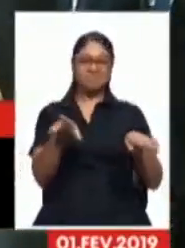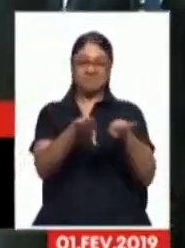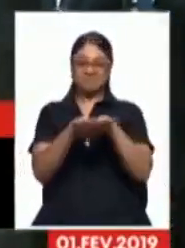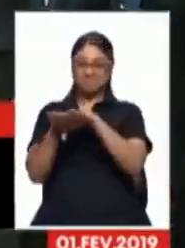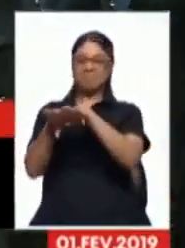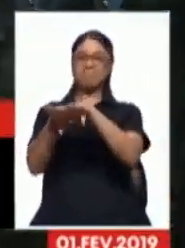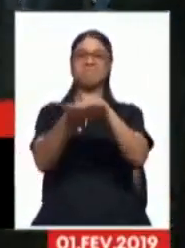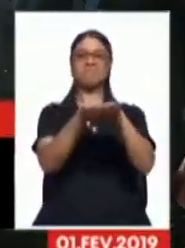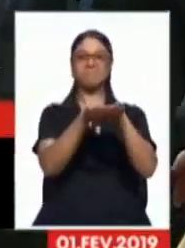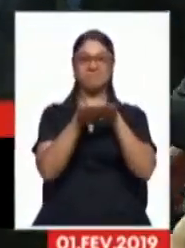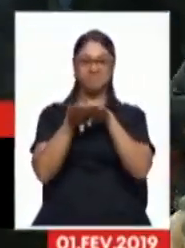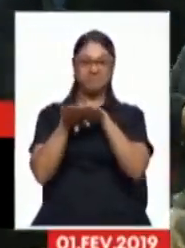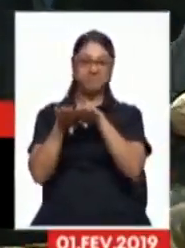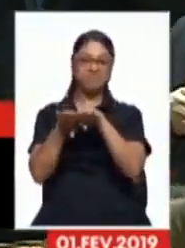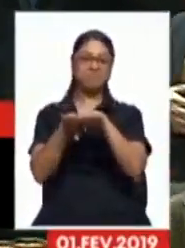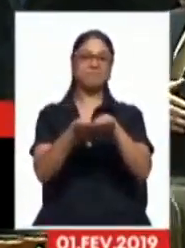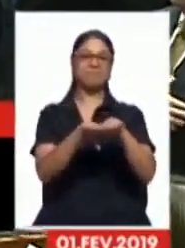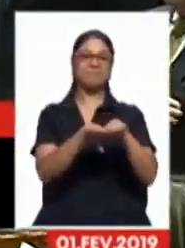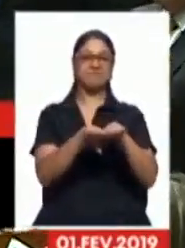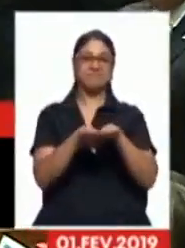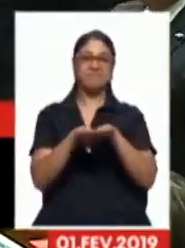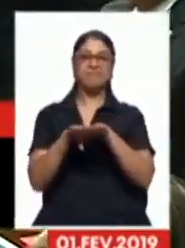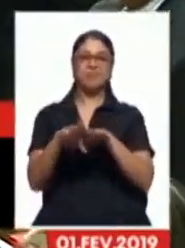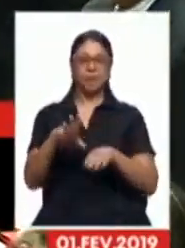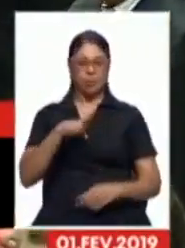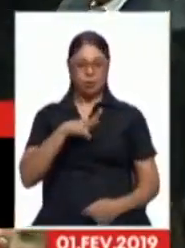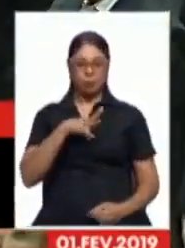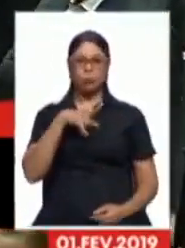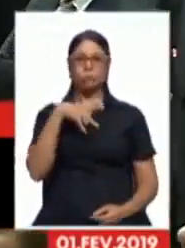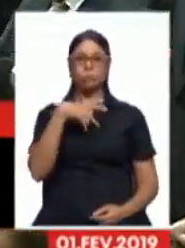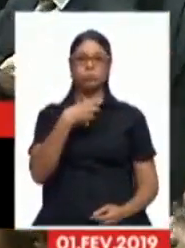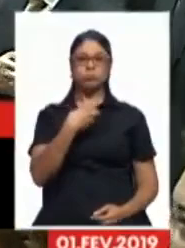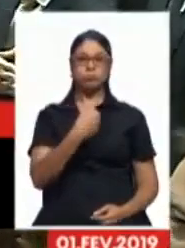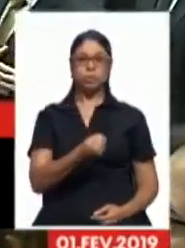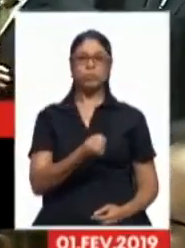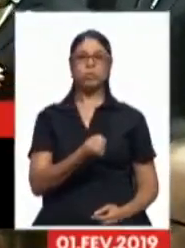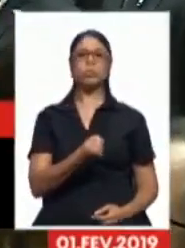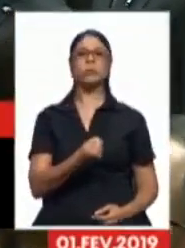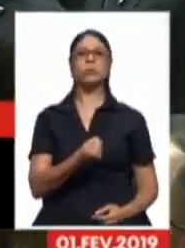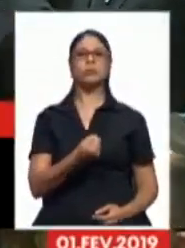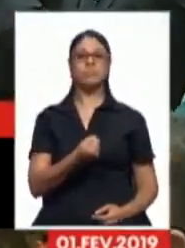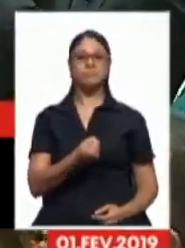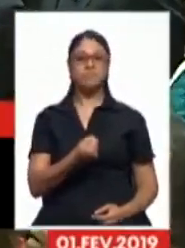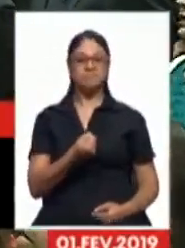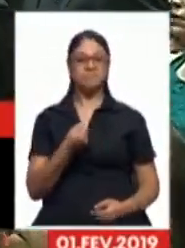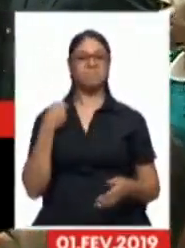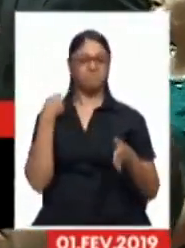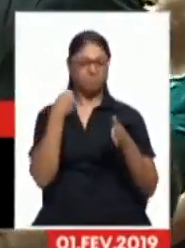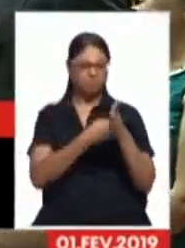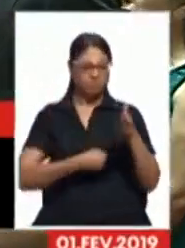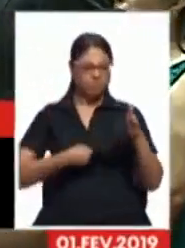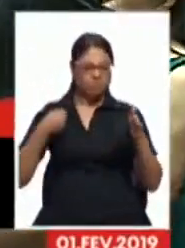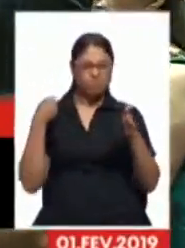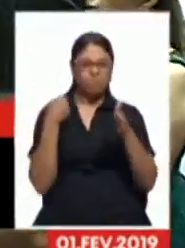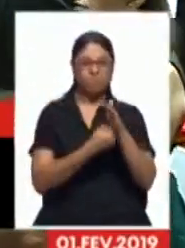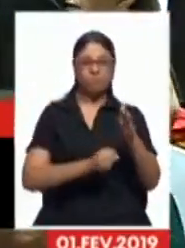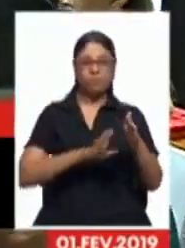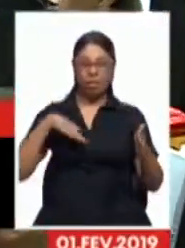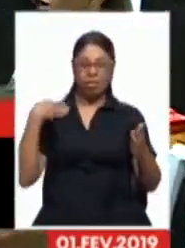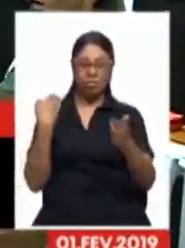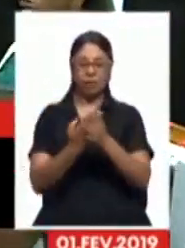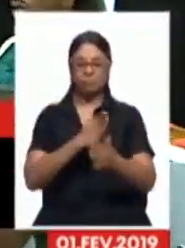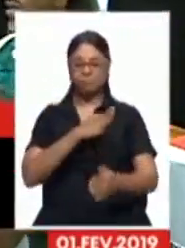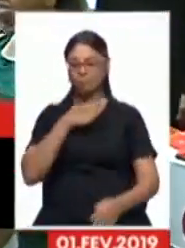forte. Em teu seio, ó liberdade, desafio nosso peito à